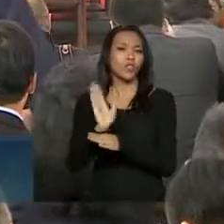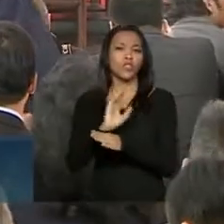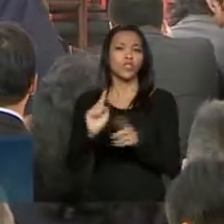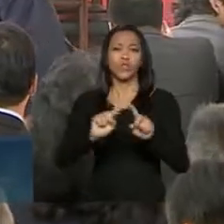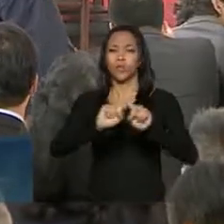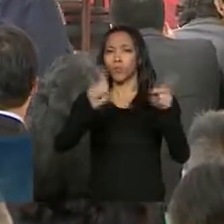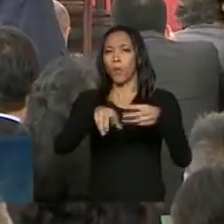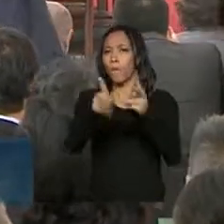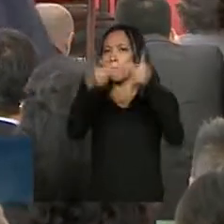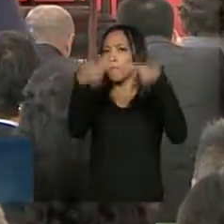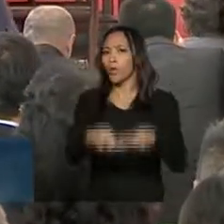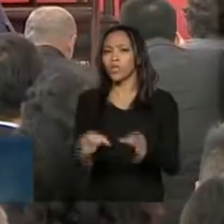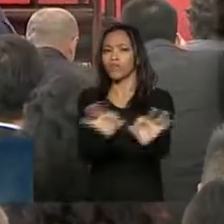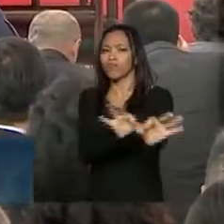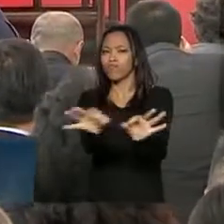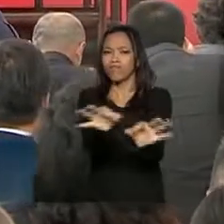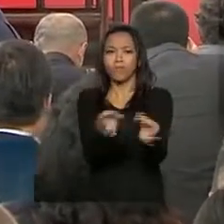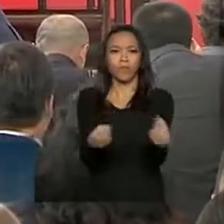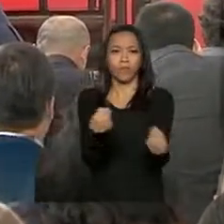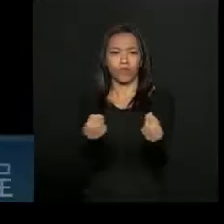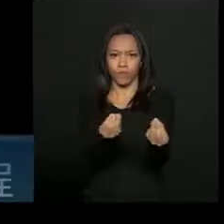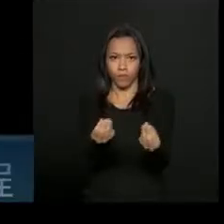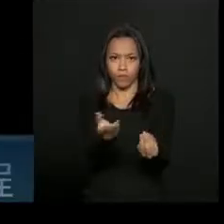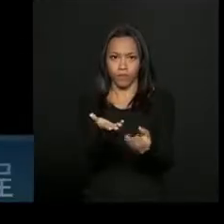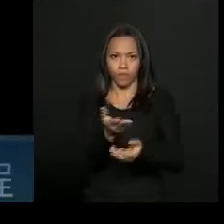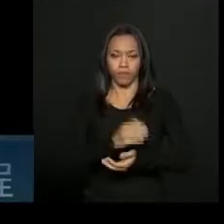de transmissão.